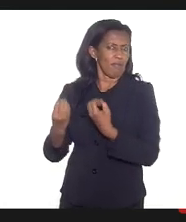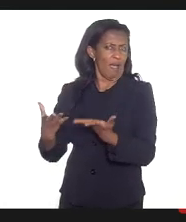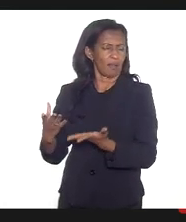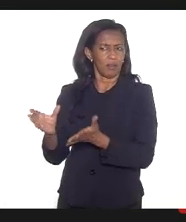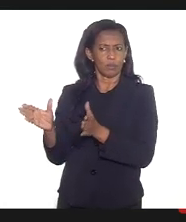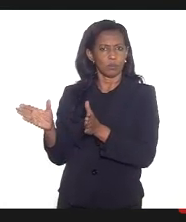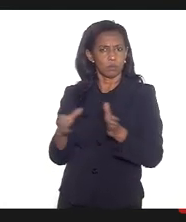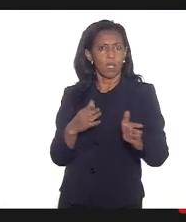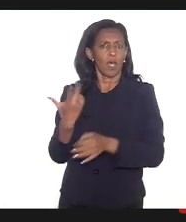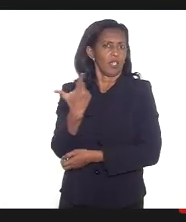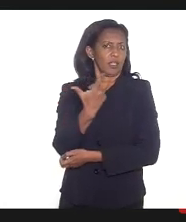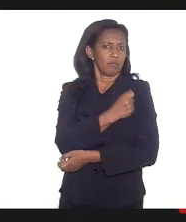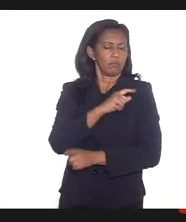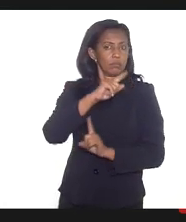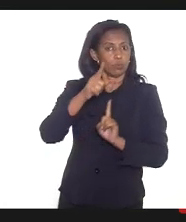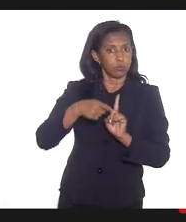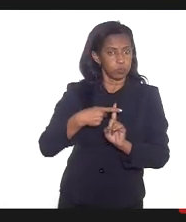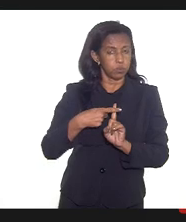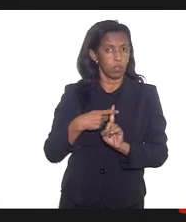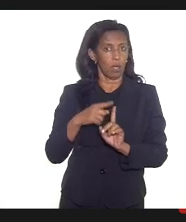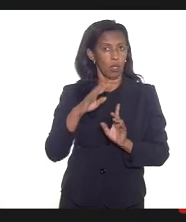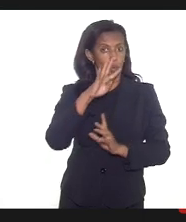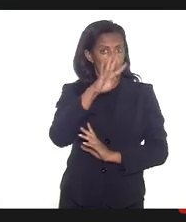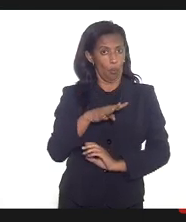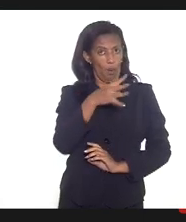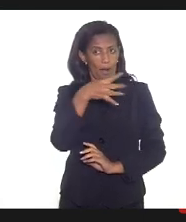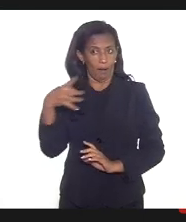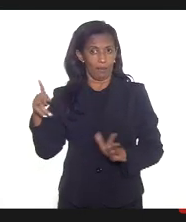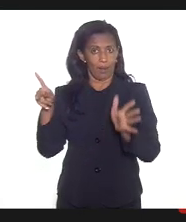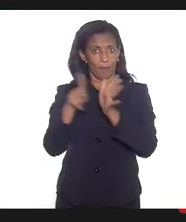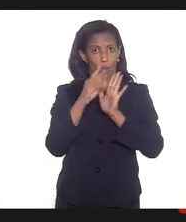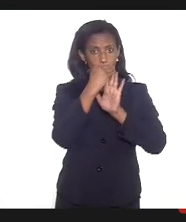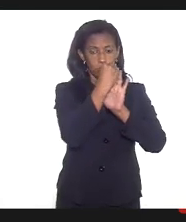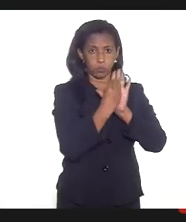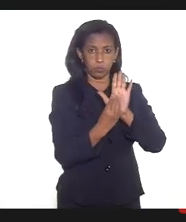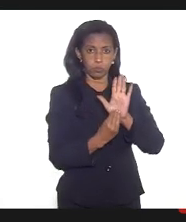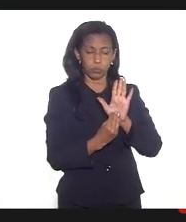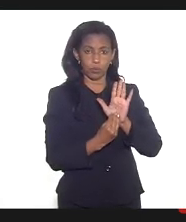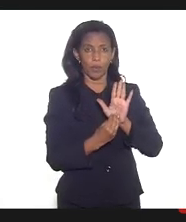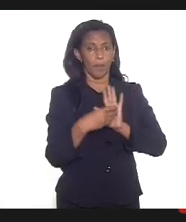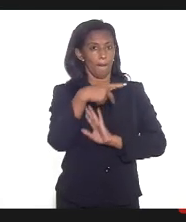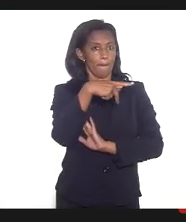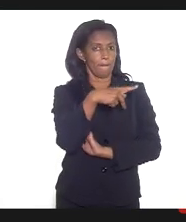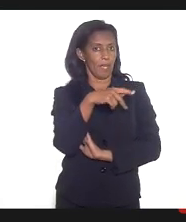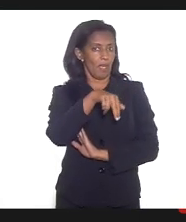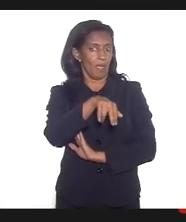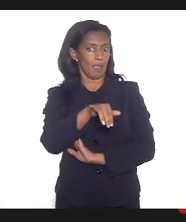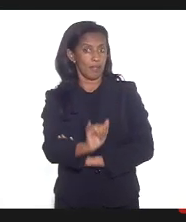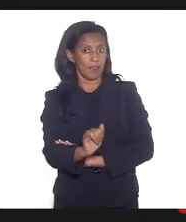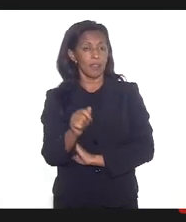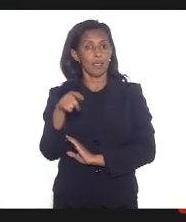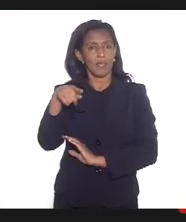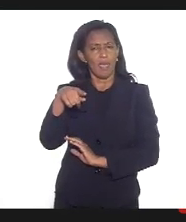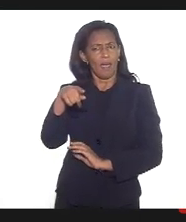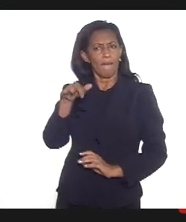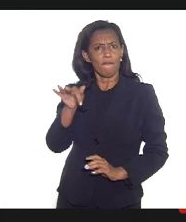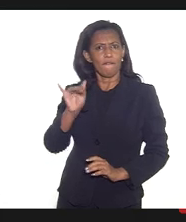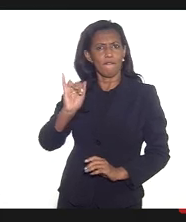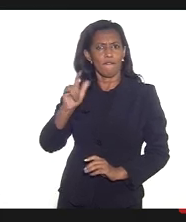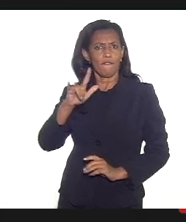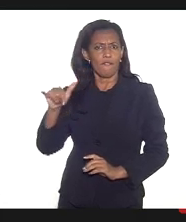as gestantes no calendário para gestantes específico no pênis e a vacina da fazer é